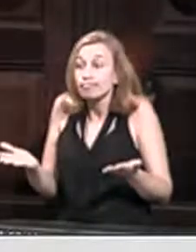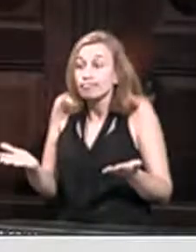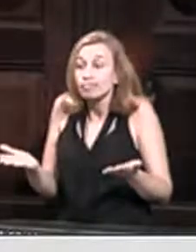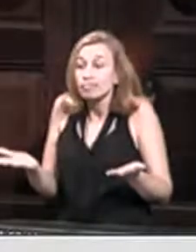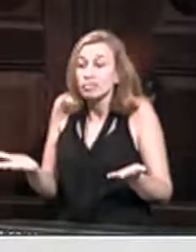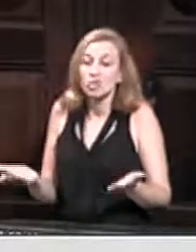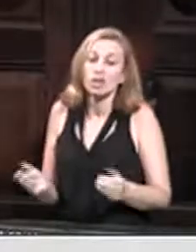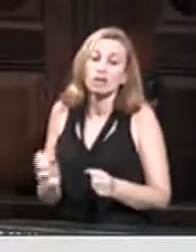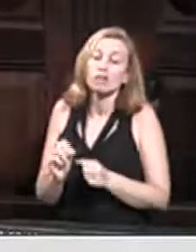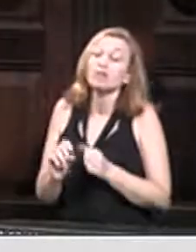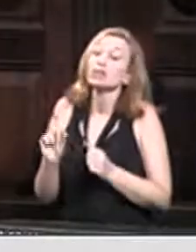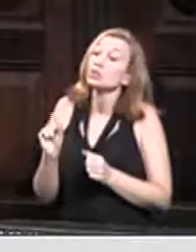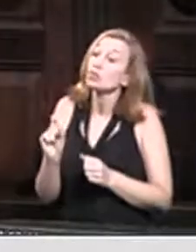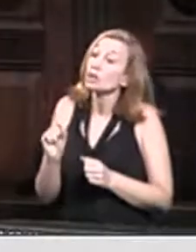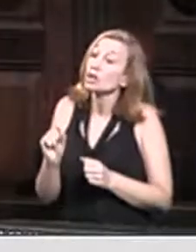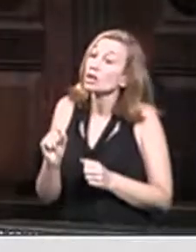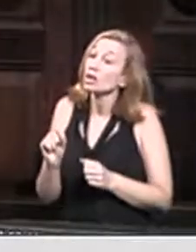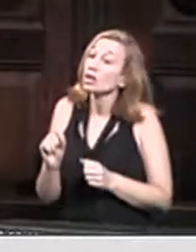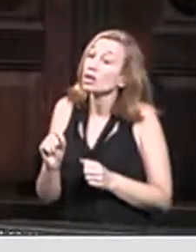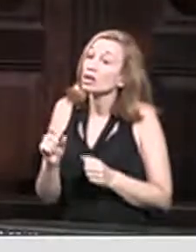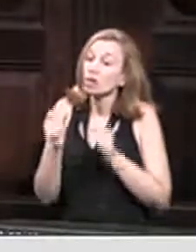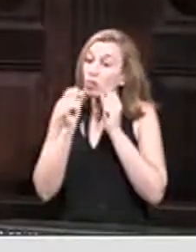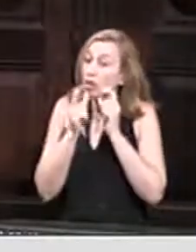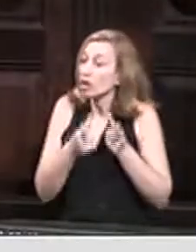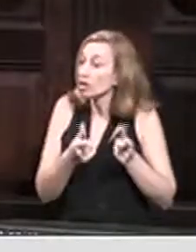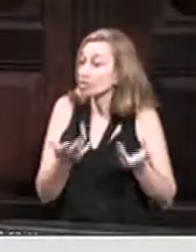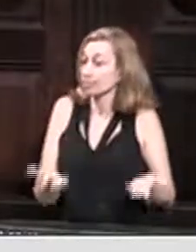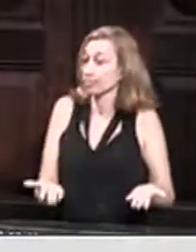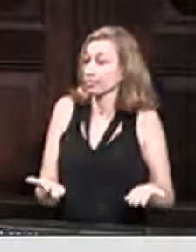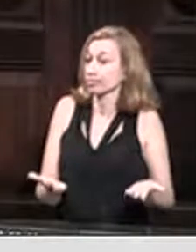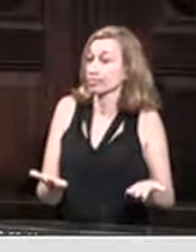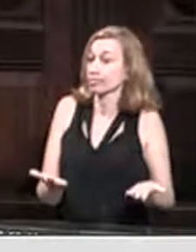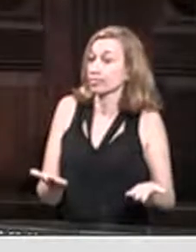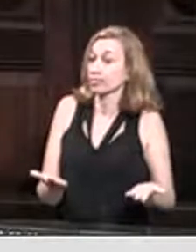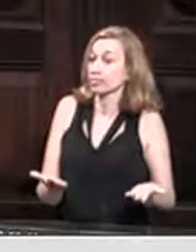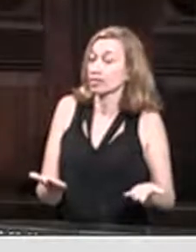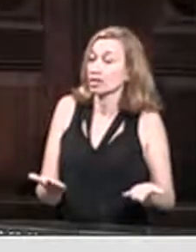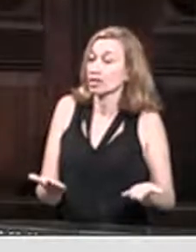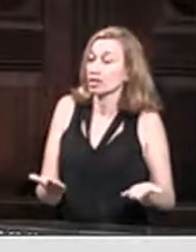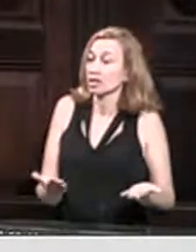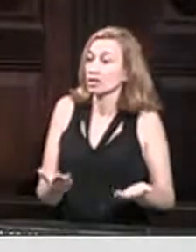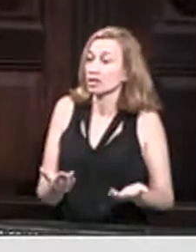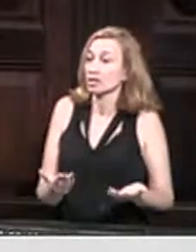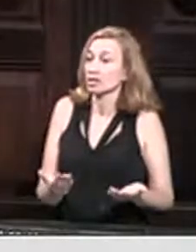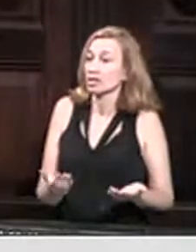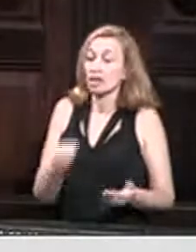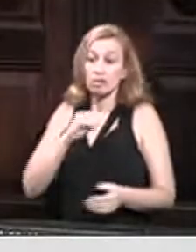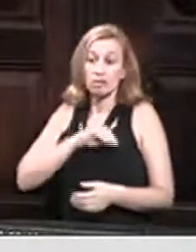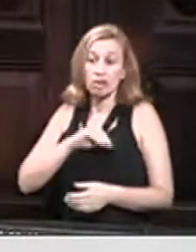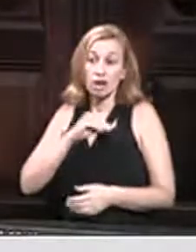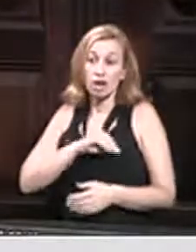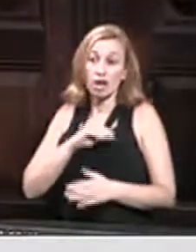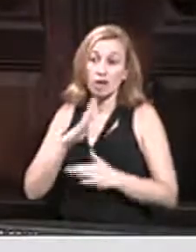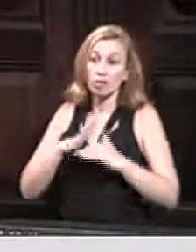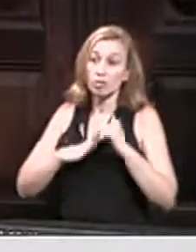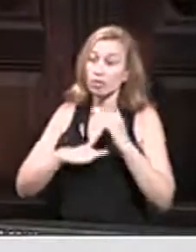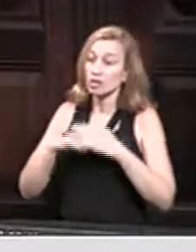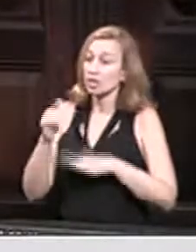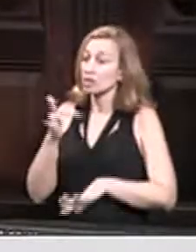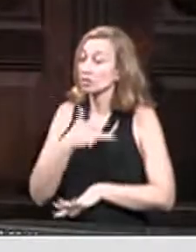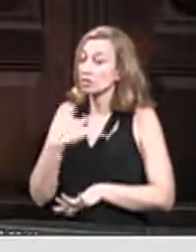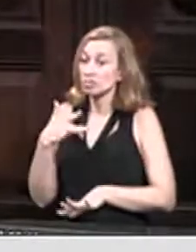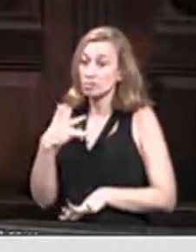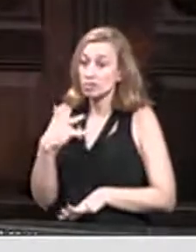fazendo com que uma reivindicação elementar, plano de cargos, carreiras e salários, esteja na